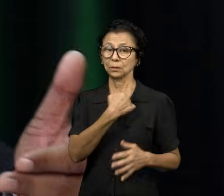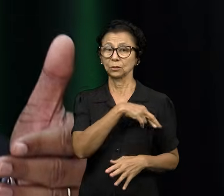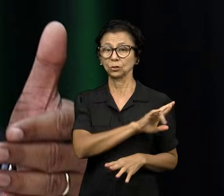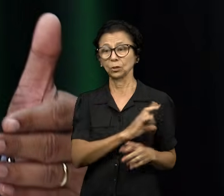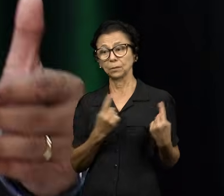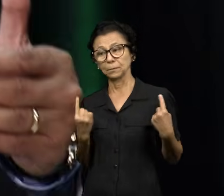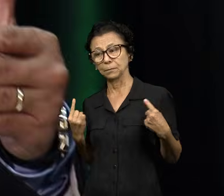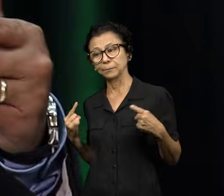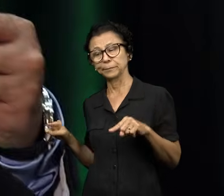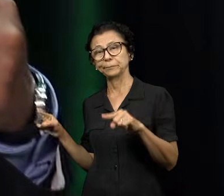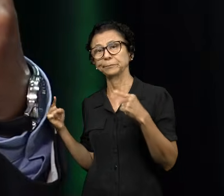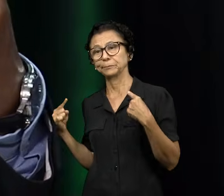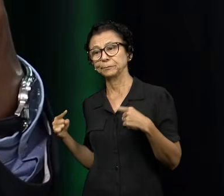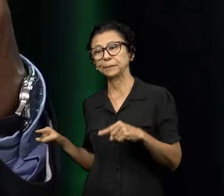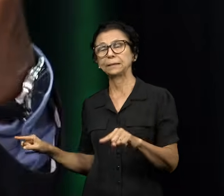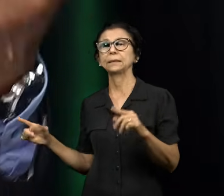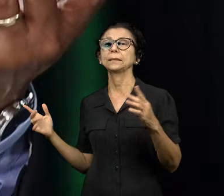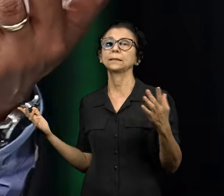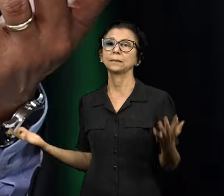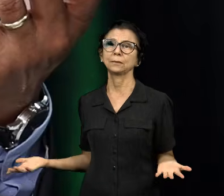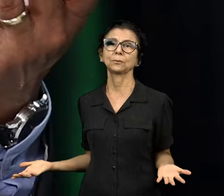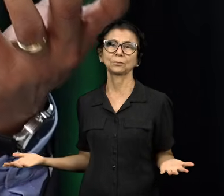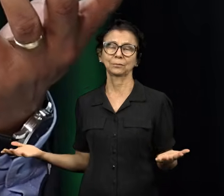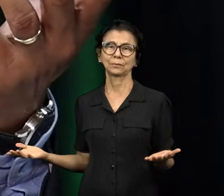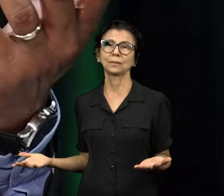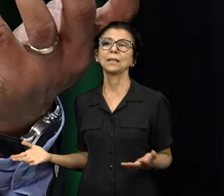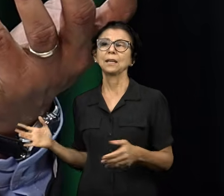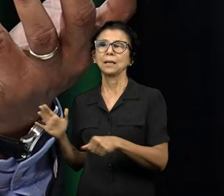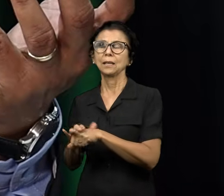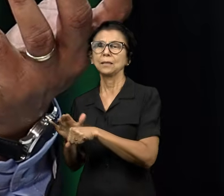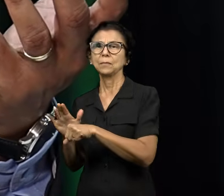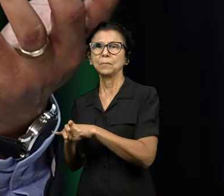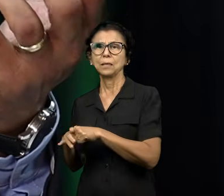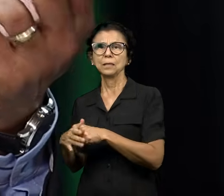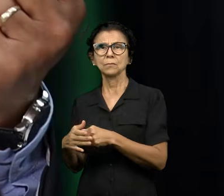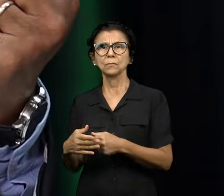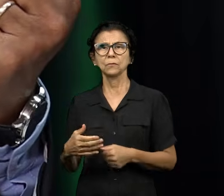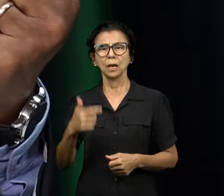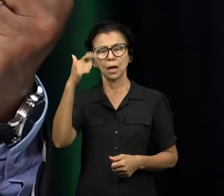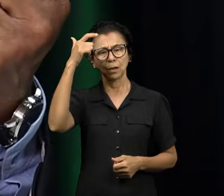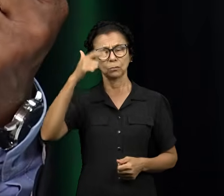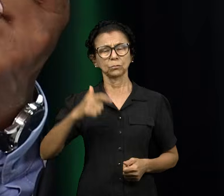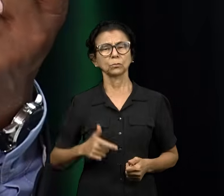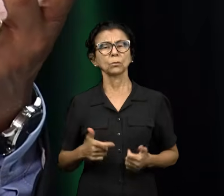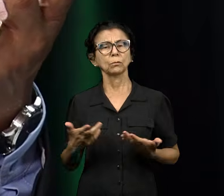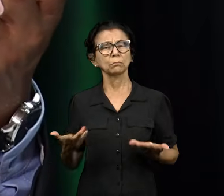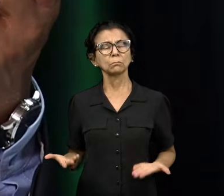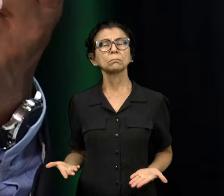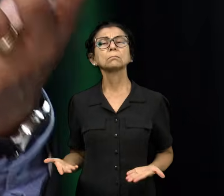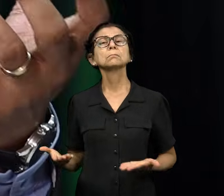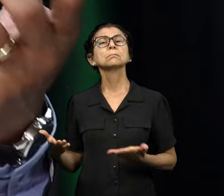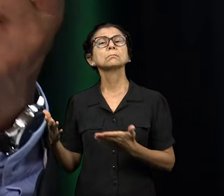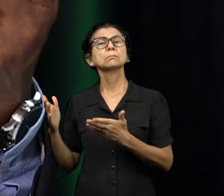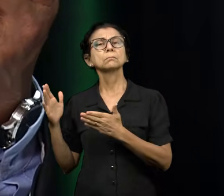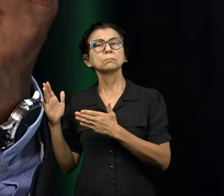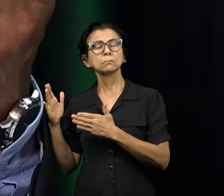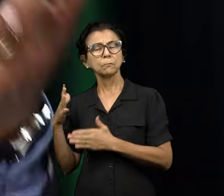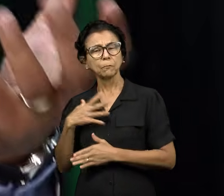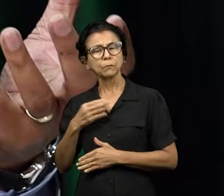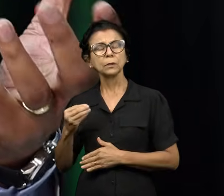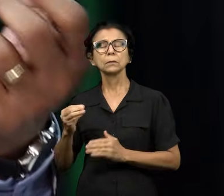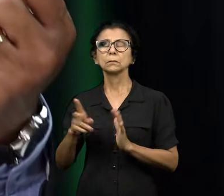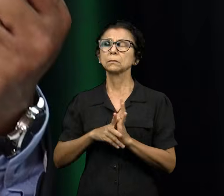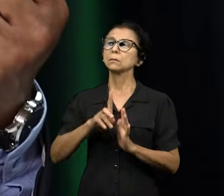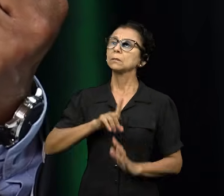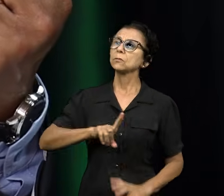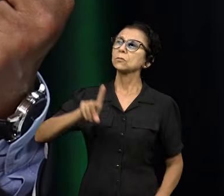vamos abordar, porque agora ele se revela, ele fala quem ele é. Ele começa a falar a respeito dele como